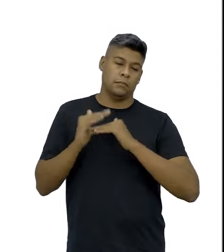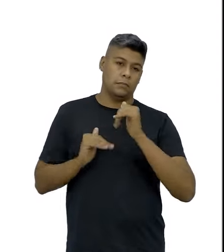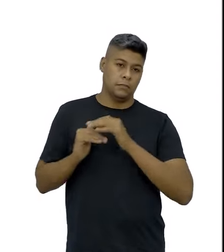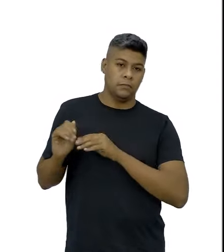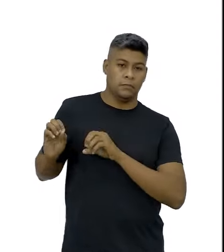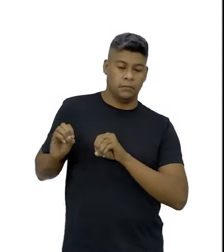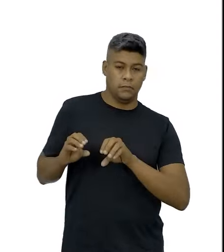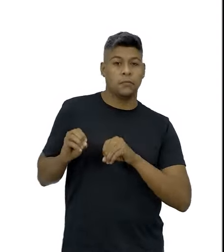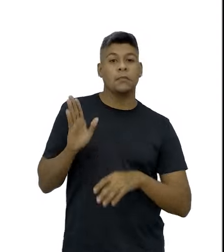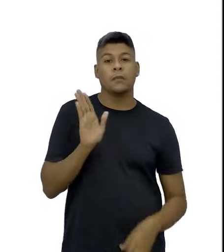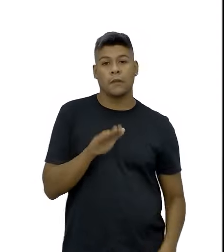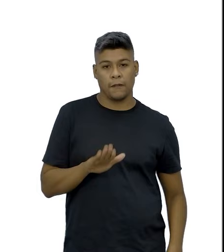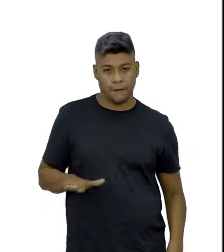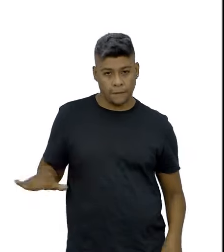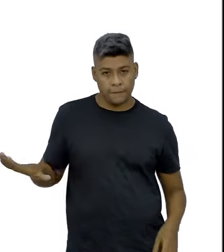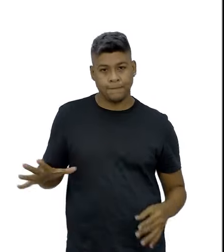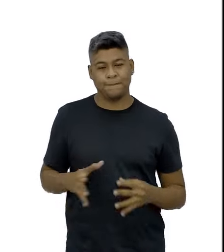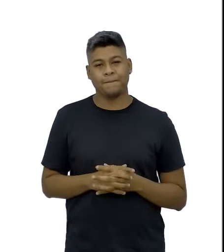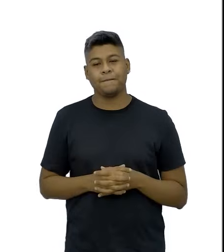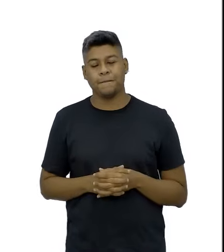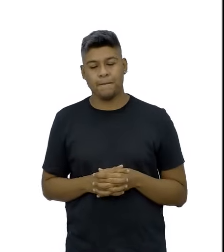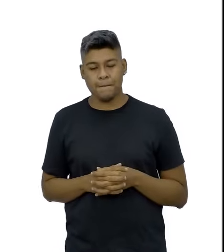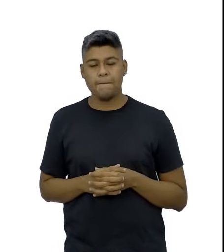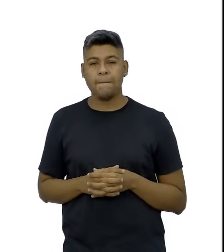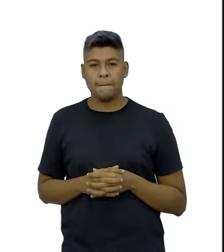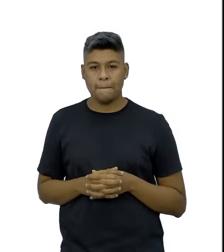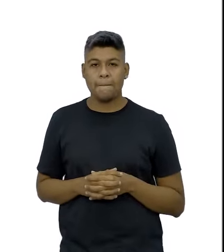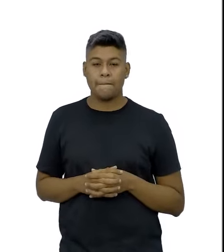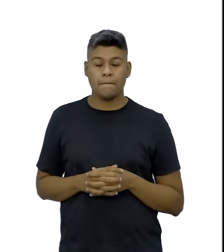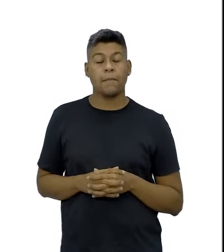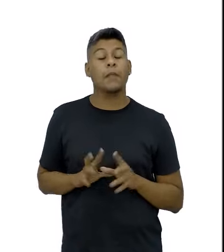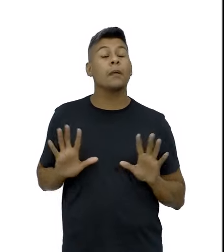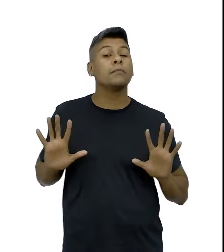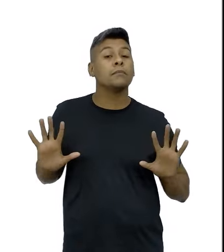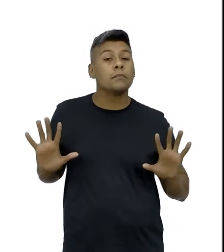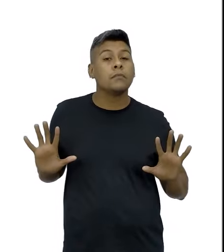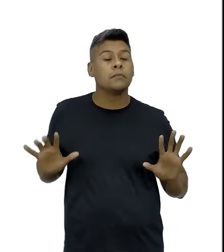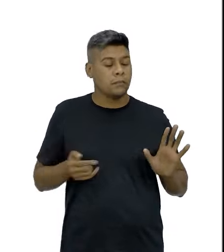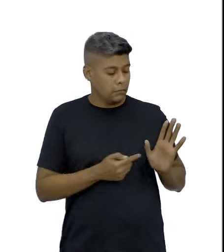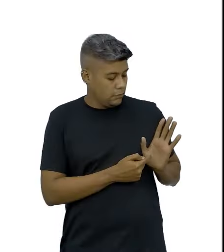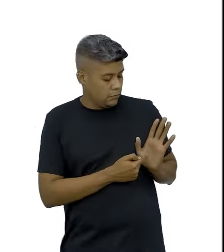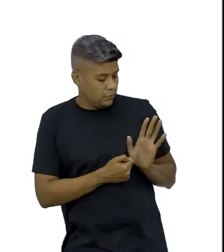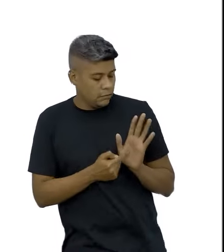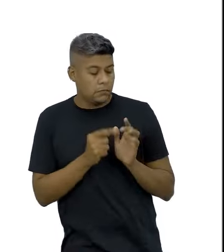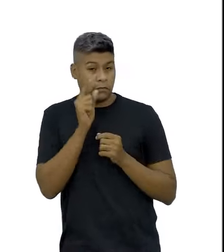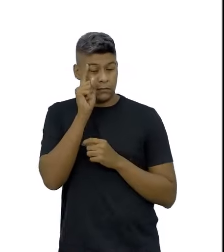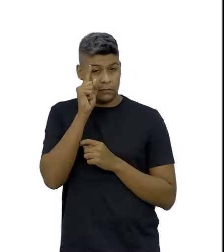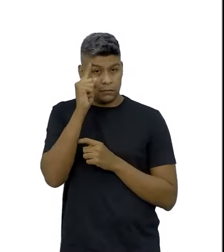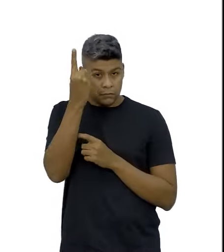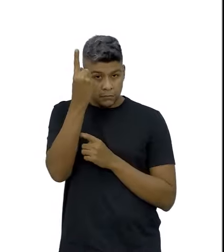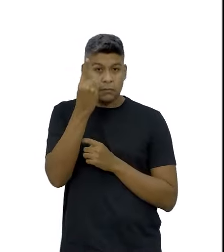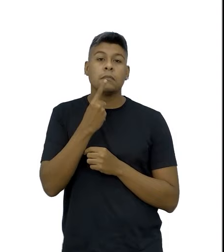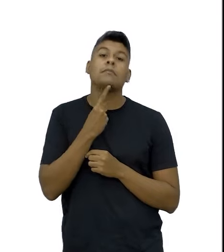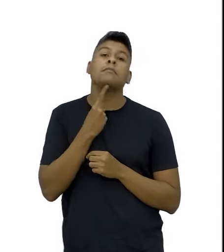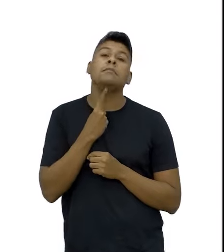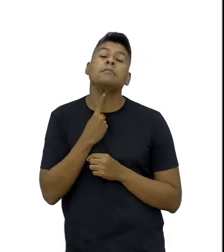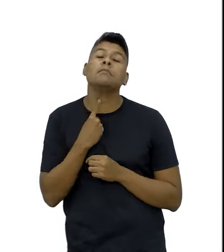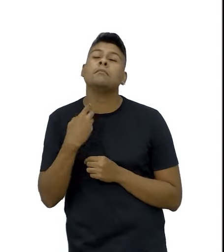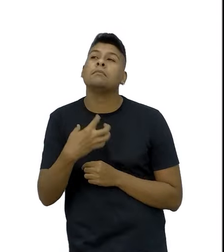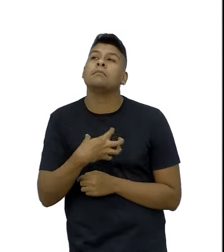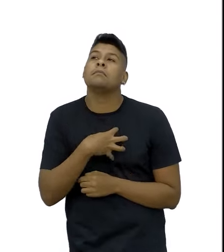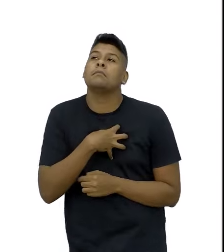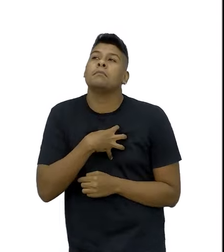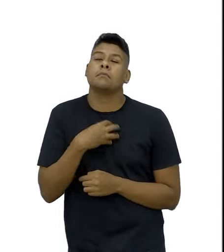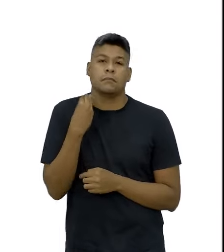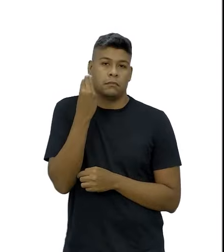educação infantil. E essa habilidade, ela se refere a expressar ideias, desejos e sentimentos sobre